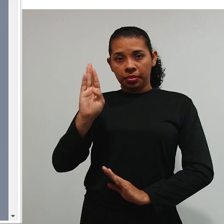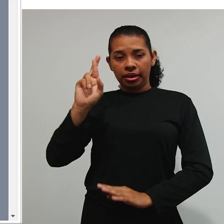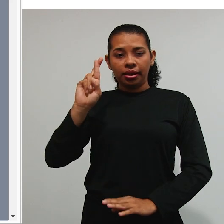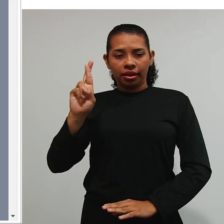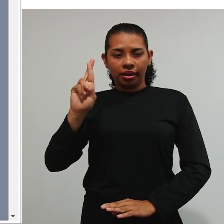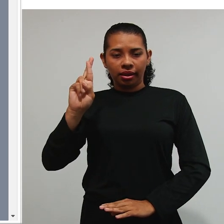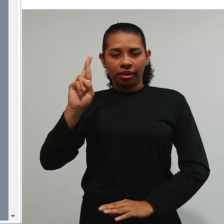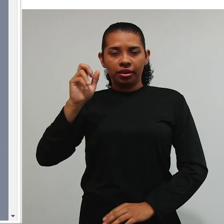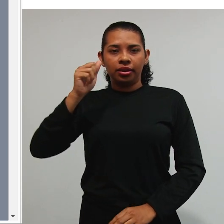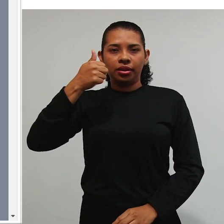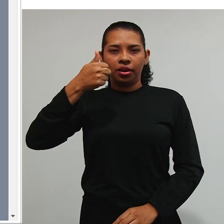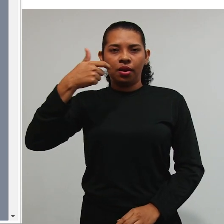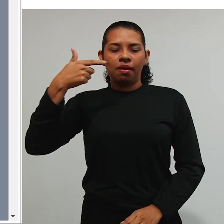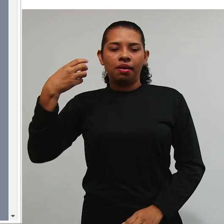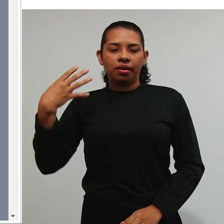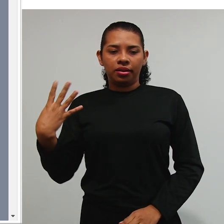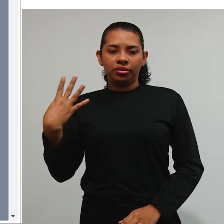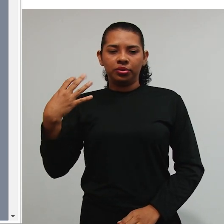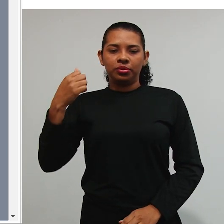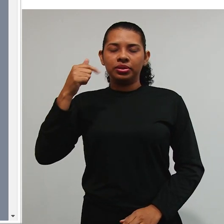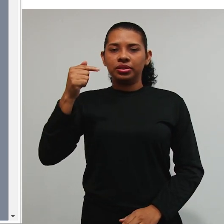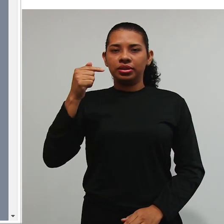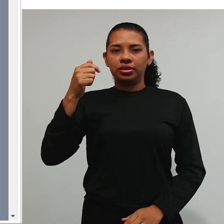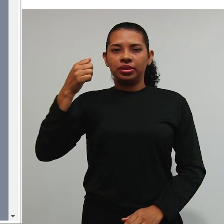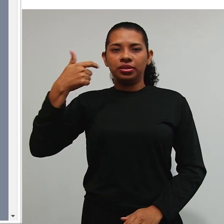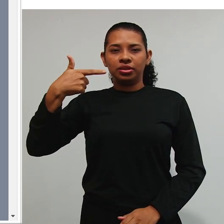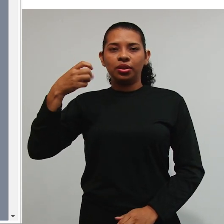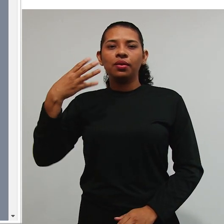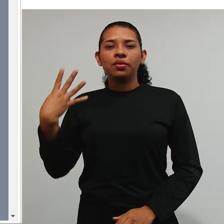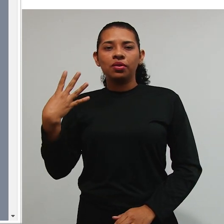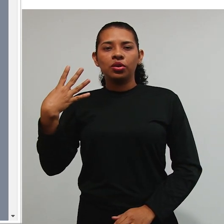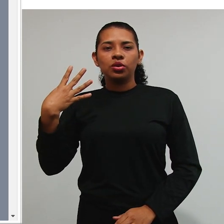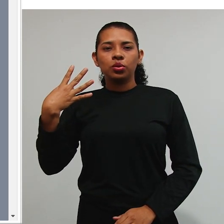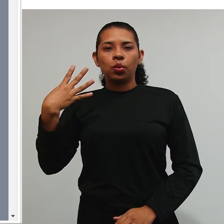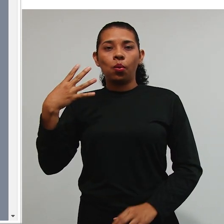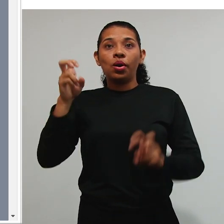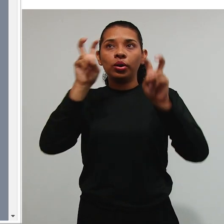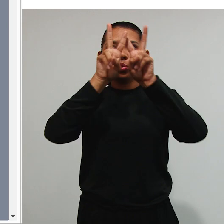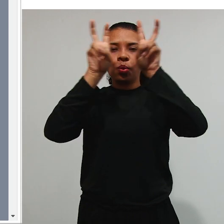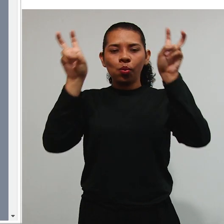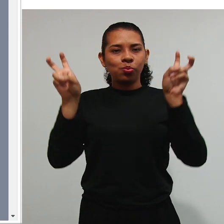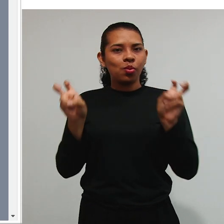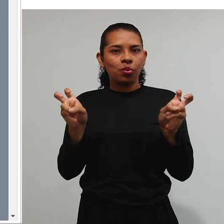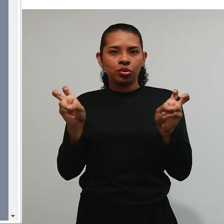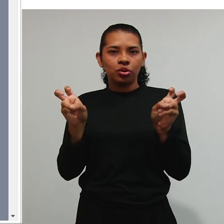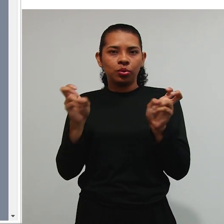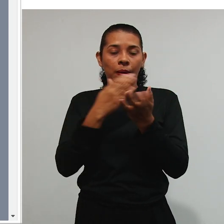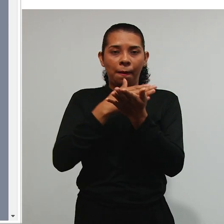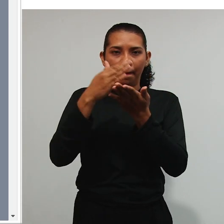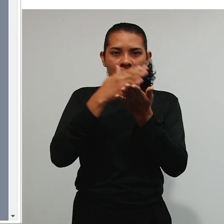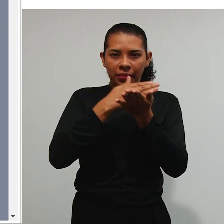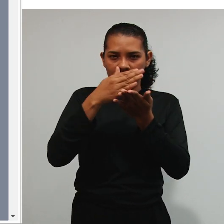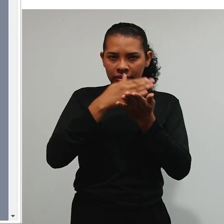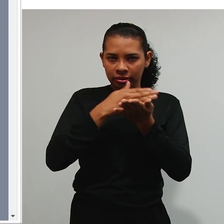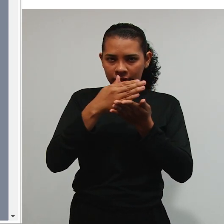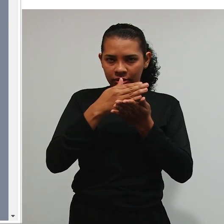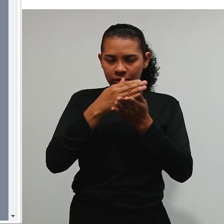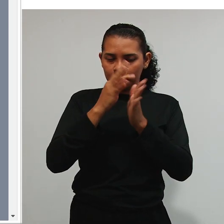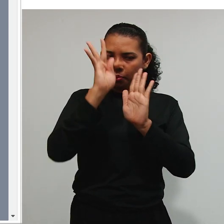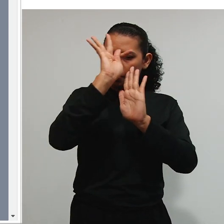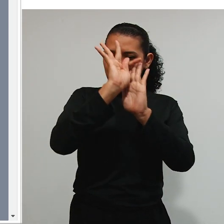14724, são o quê? Os títulos são de capítulos, ou seja, as entradas primárias. Iniciam-se em uma